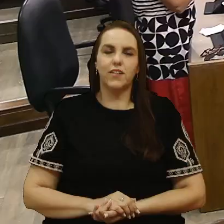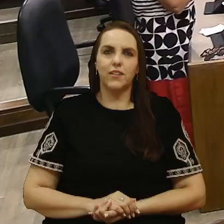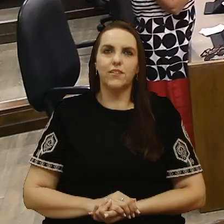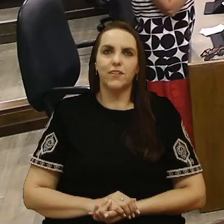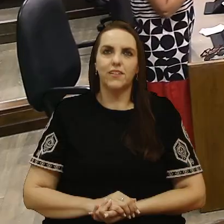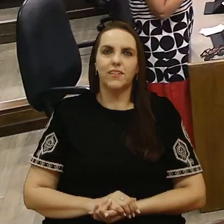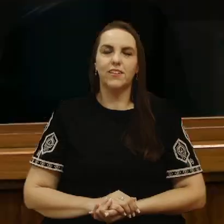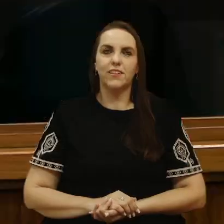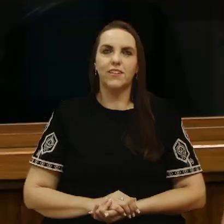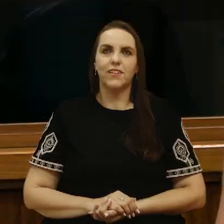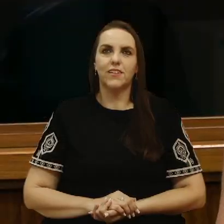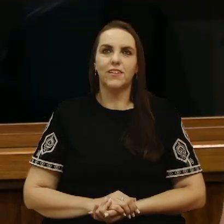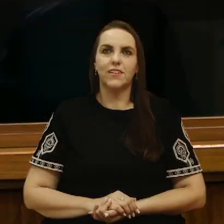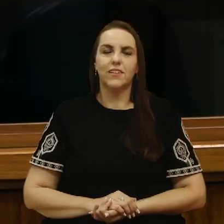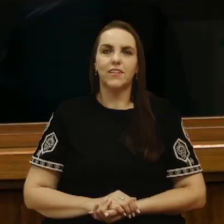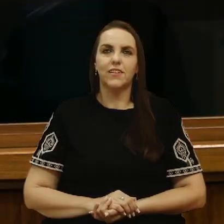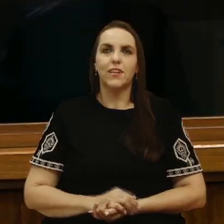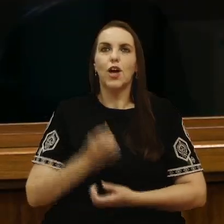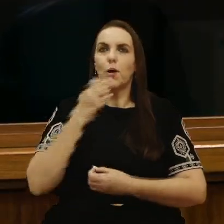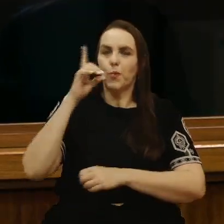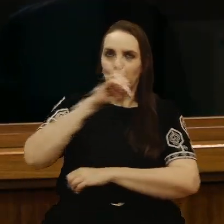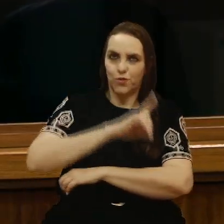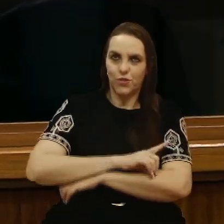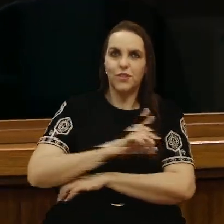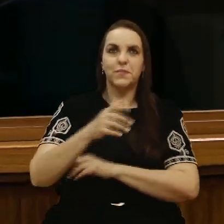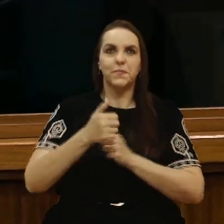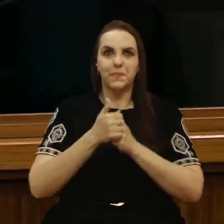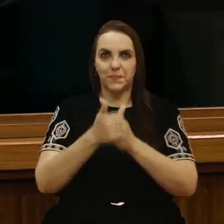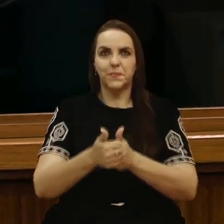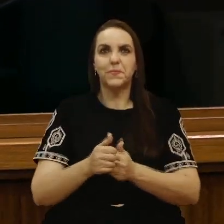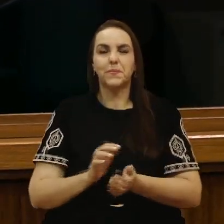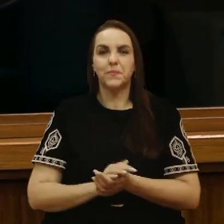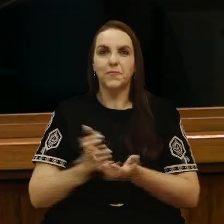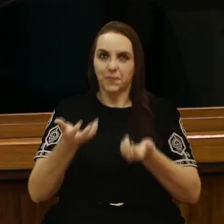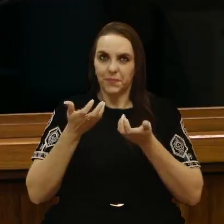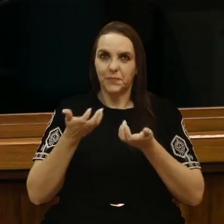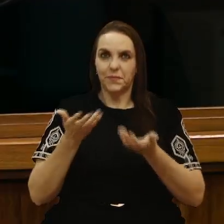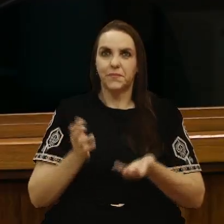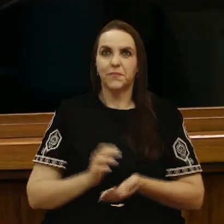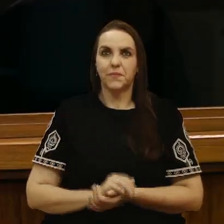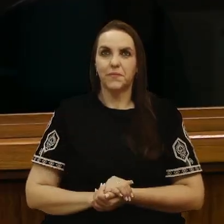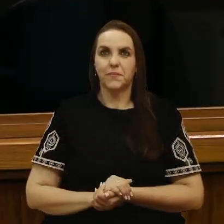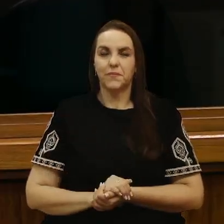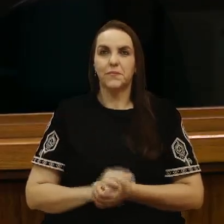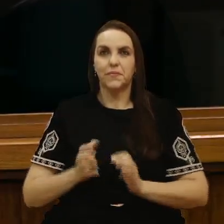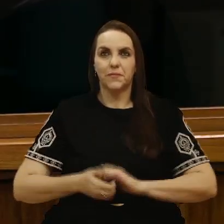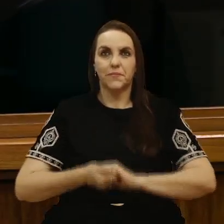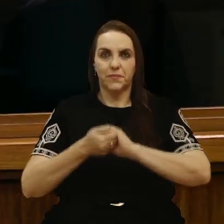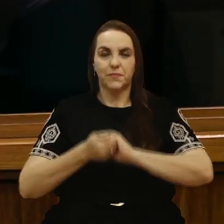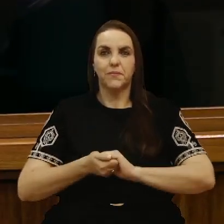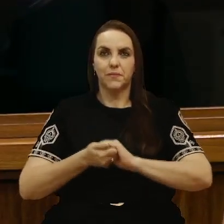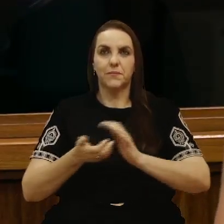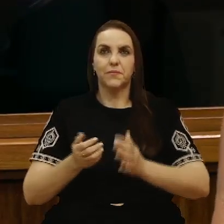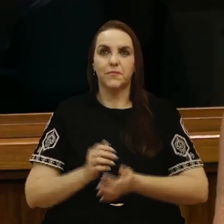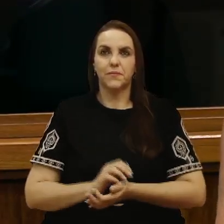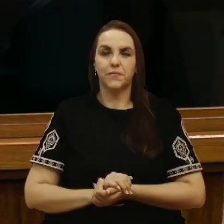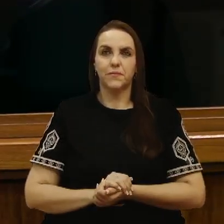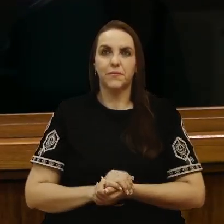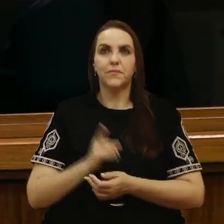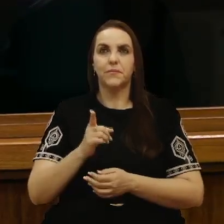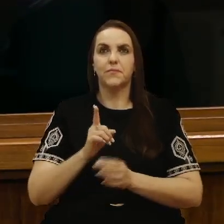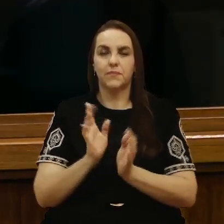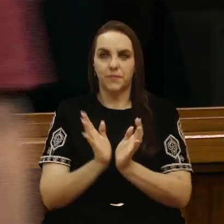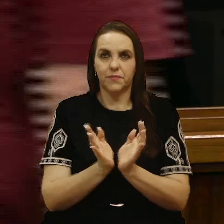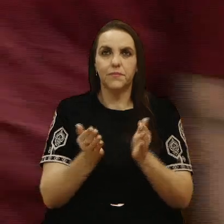Bom dia a quem nos acompanha. Eu queria fazer saudar aqui a